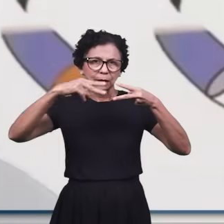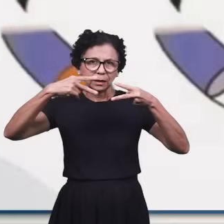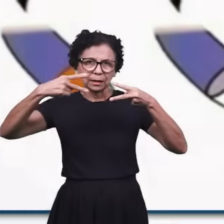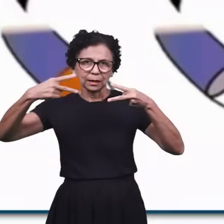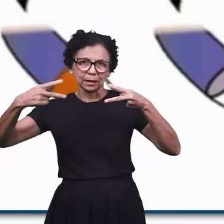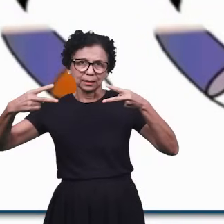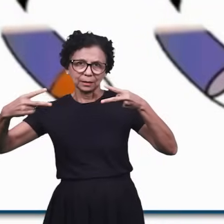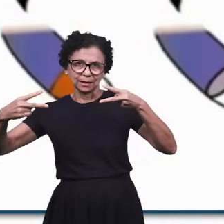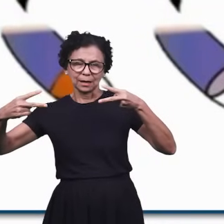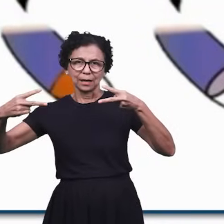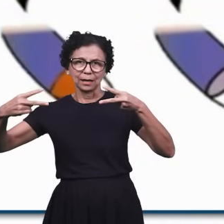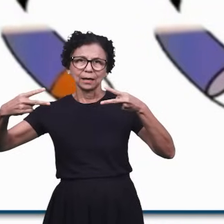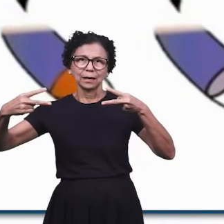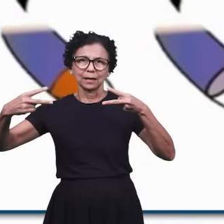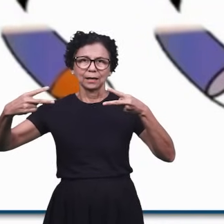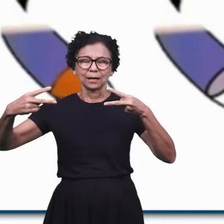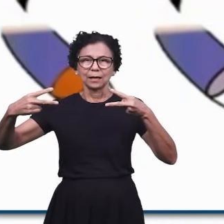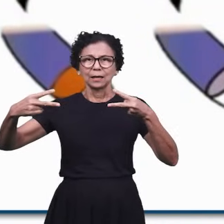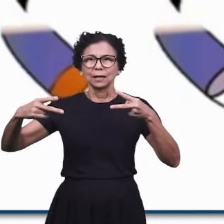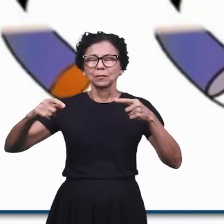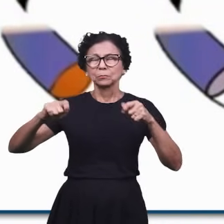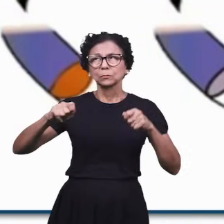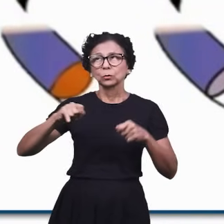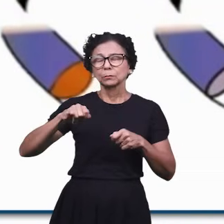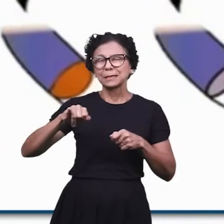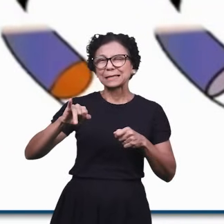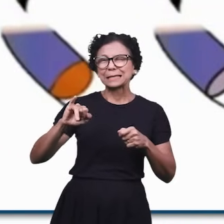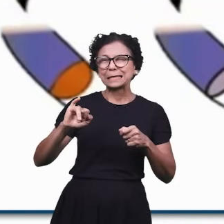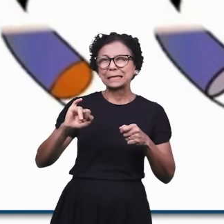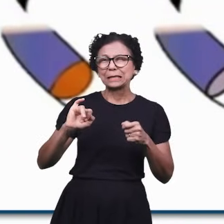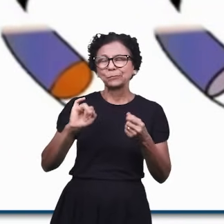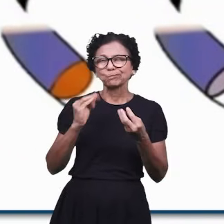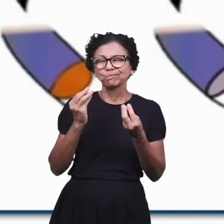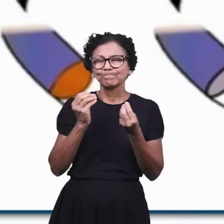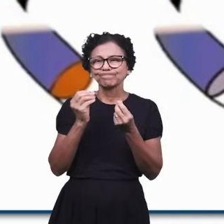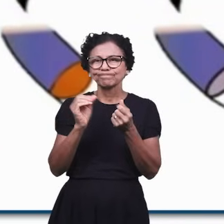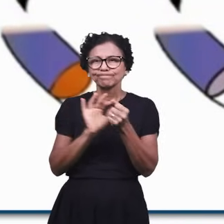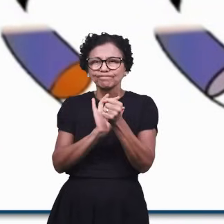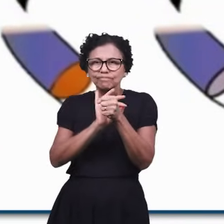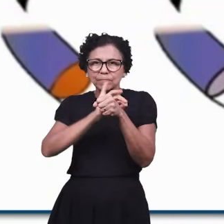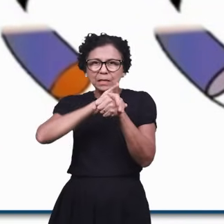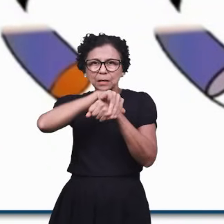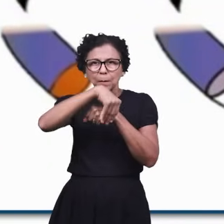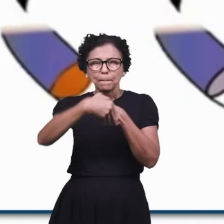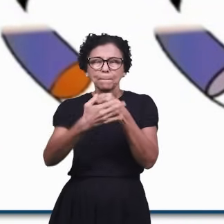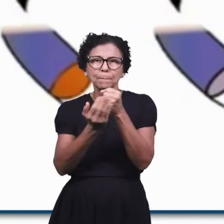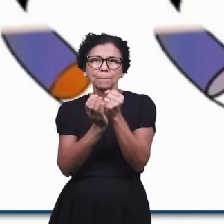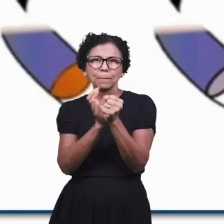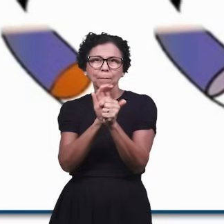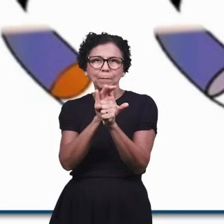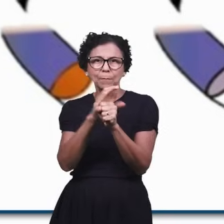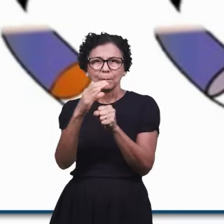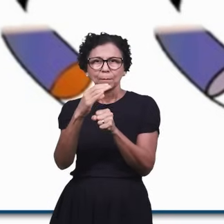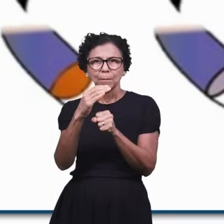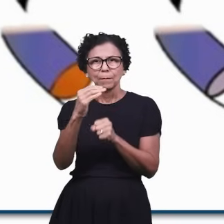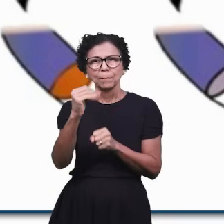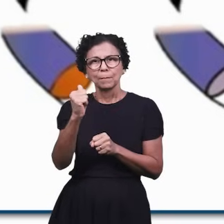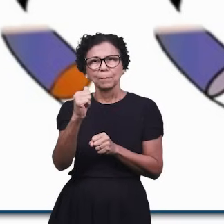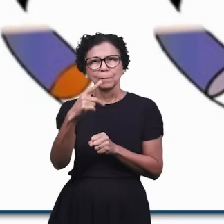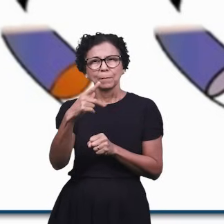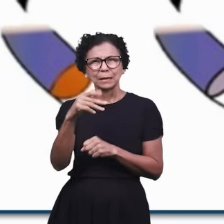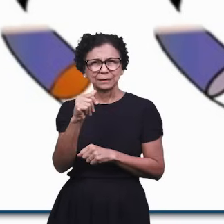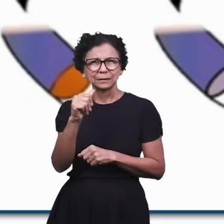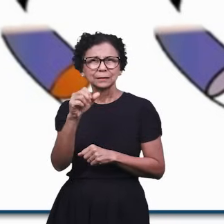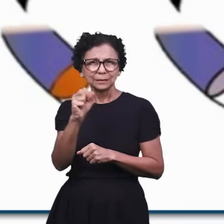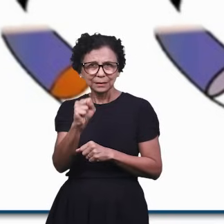DNA, elas possuem como se fossem certas capas protetoras